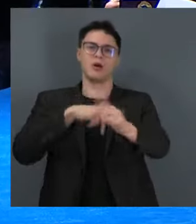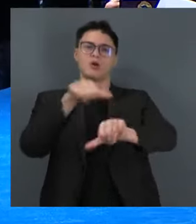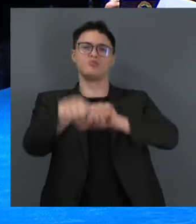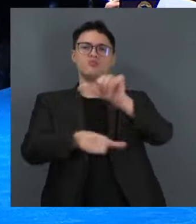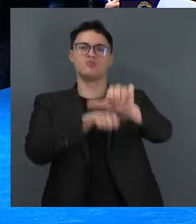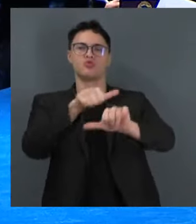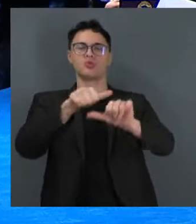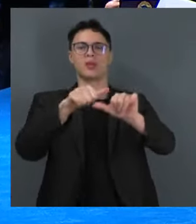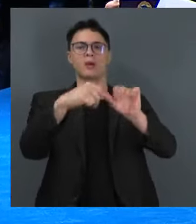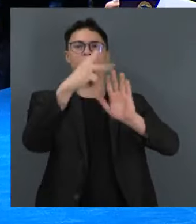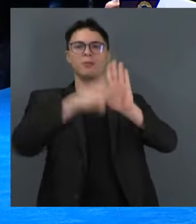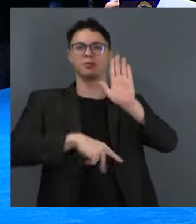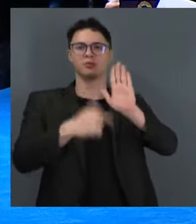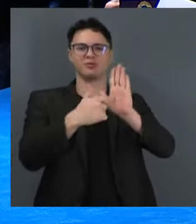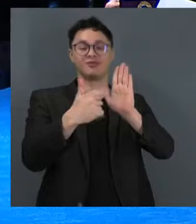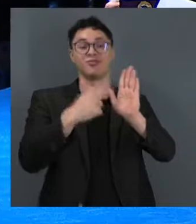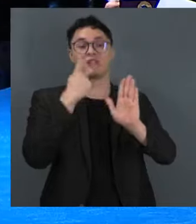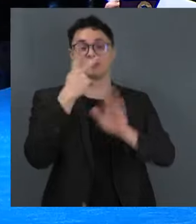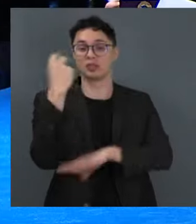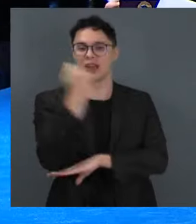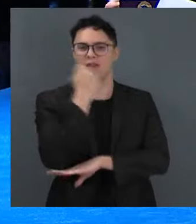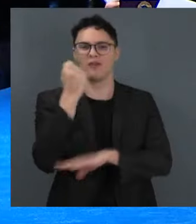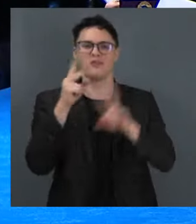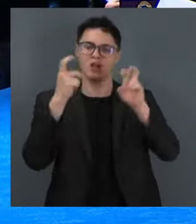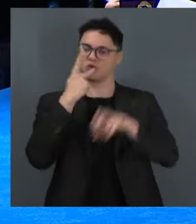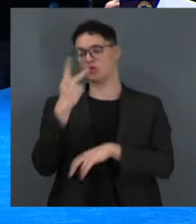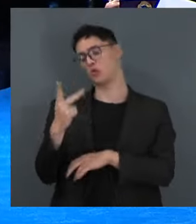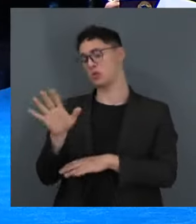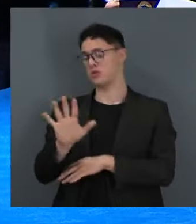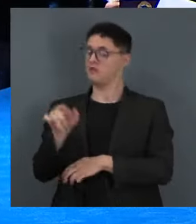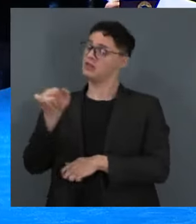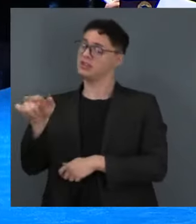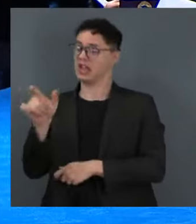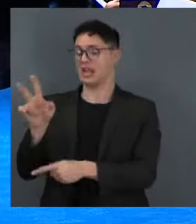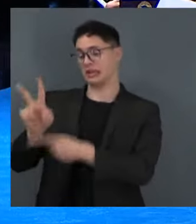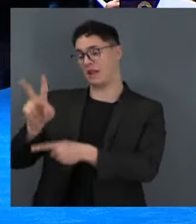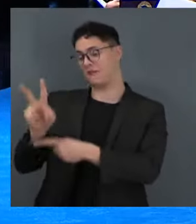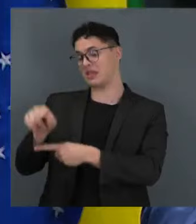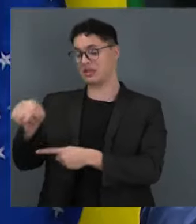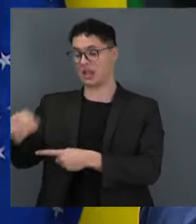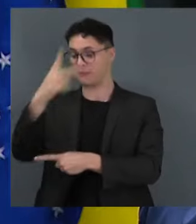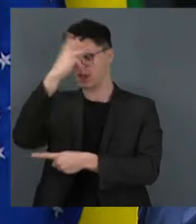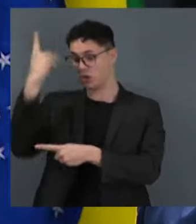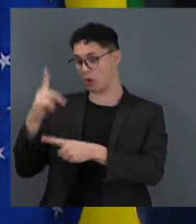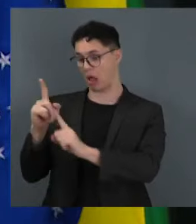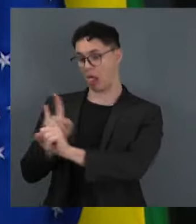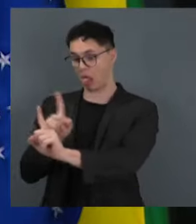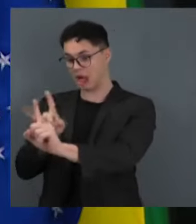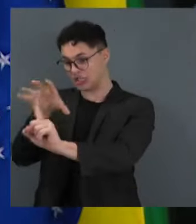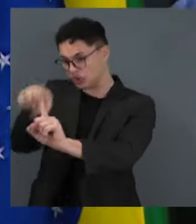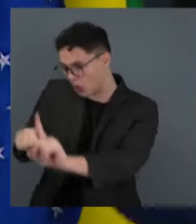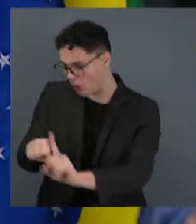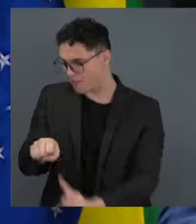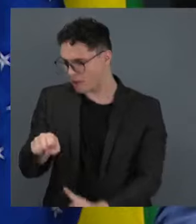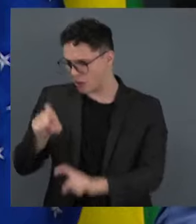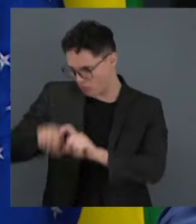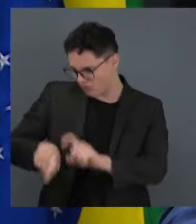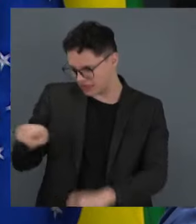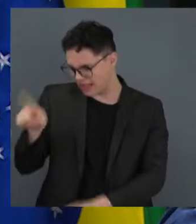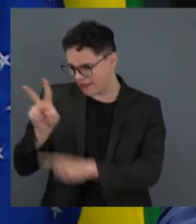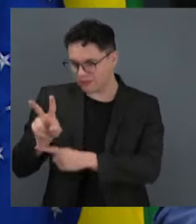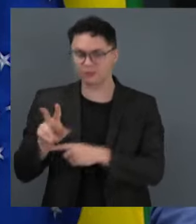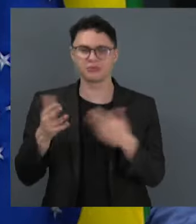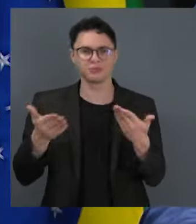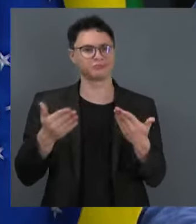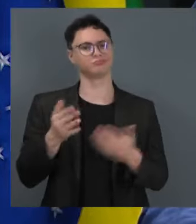desviando para a gravíssima questão do estupro que eu defendo o aumento de pena inclusive estamos inclusive dando entrada hoje no